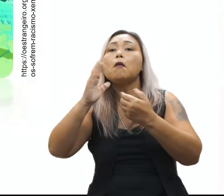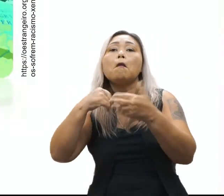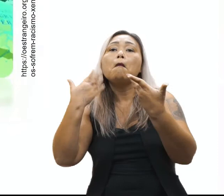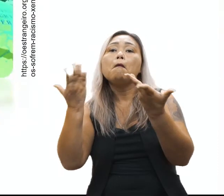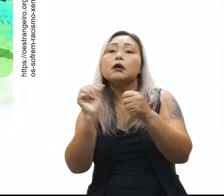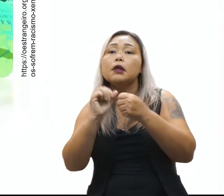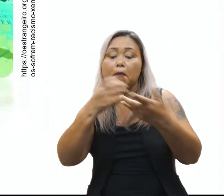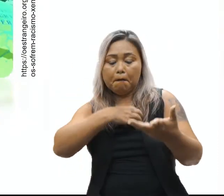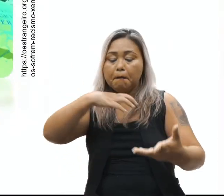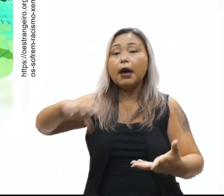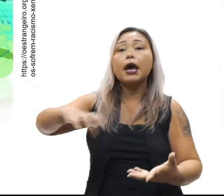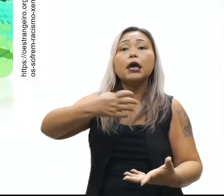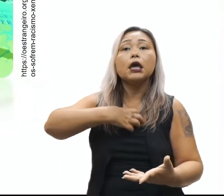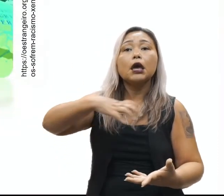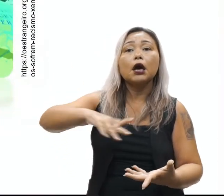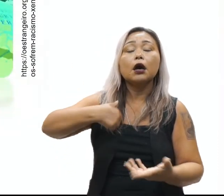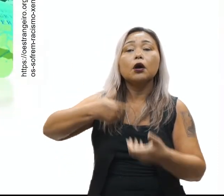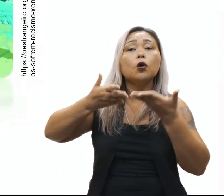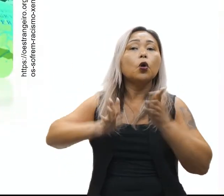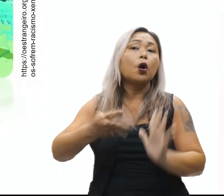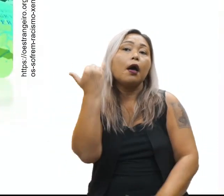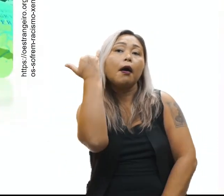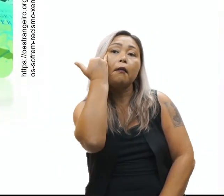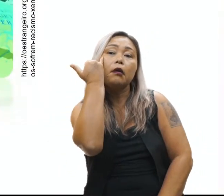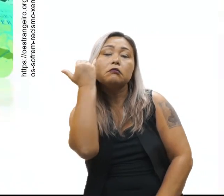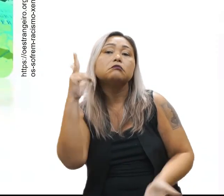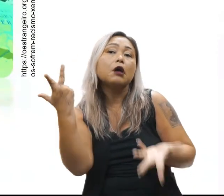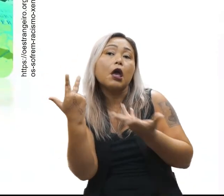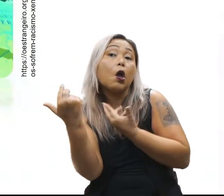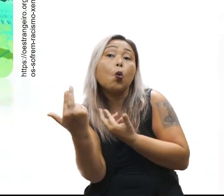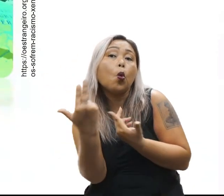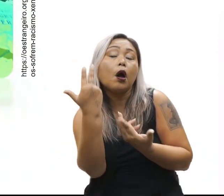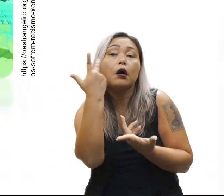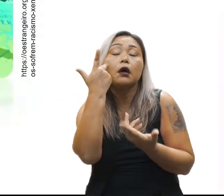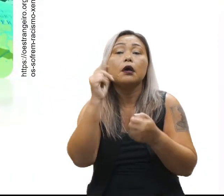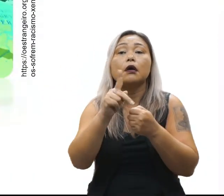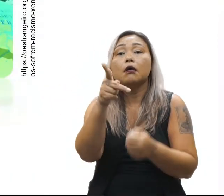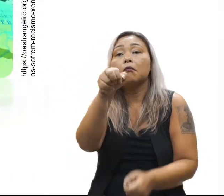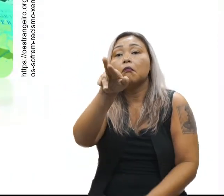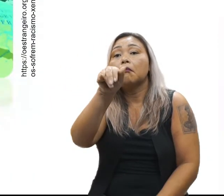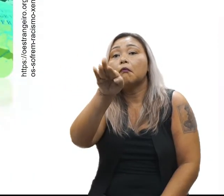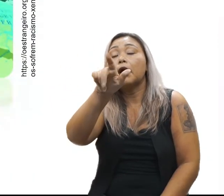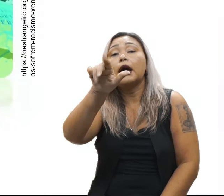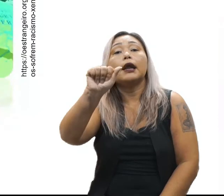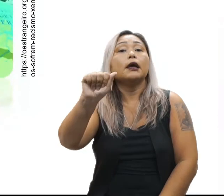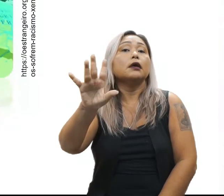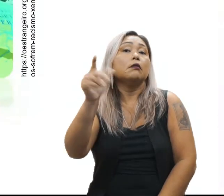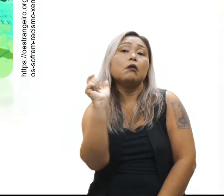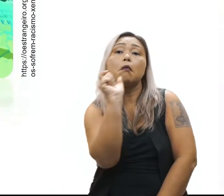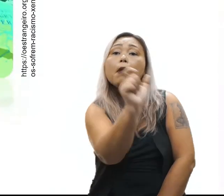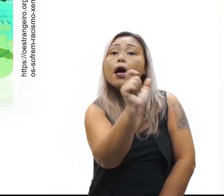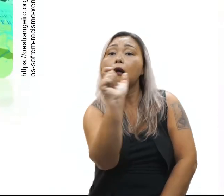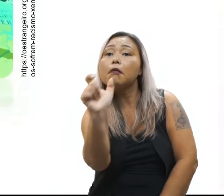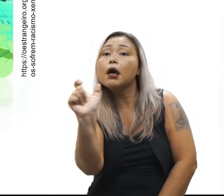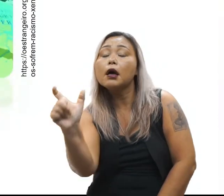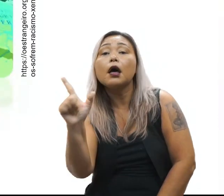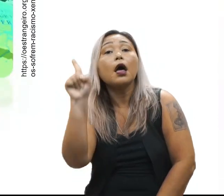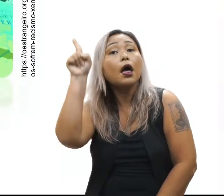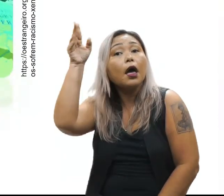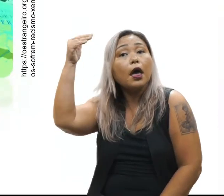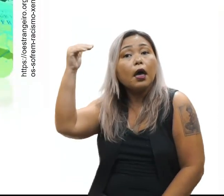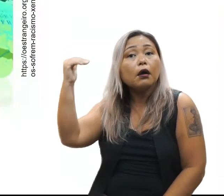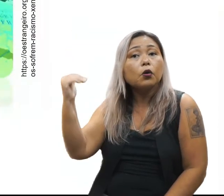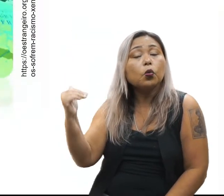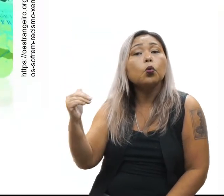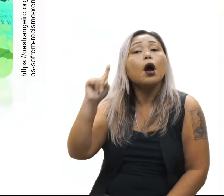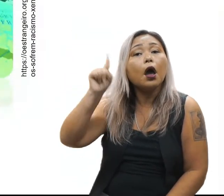né, referindo-se a pessoas preguiçosas, né, Paraíba. Então, assim, essas